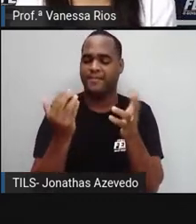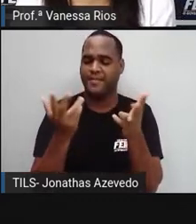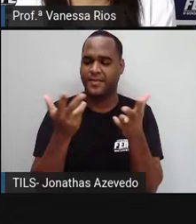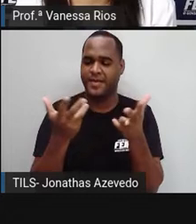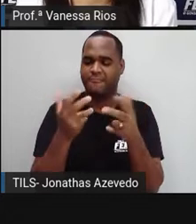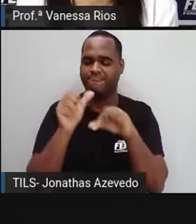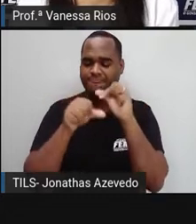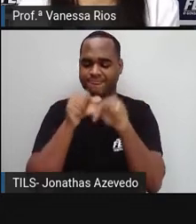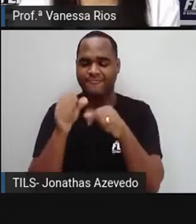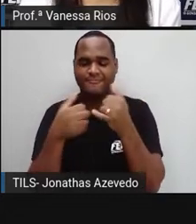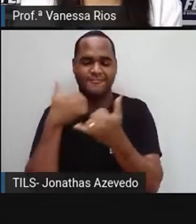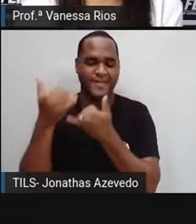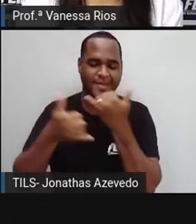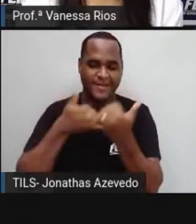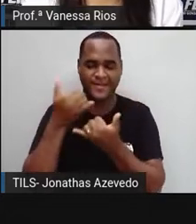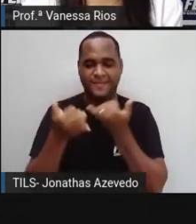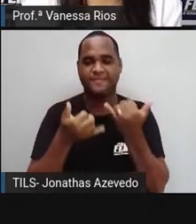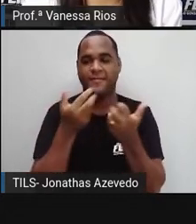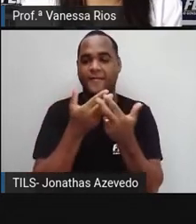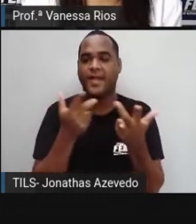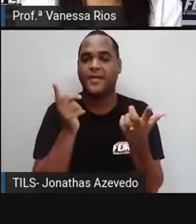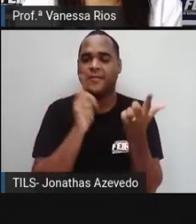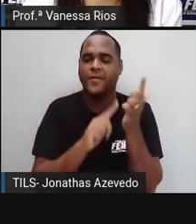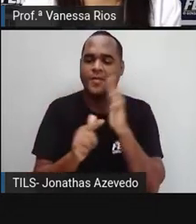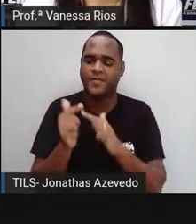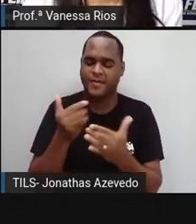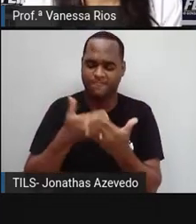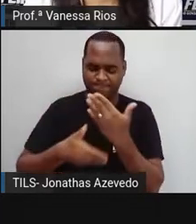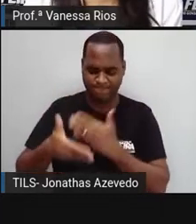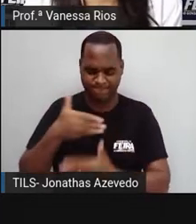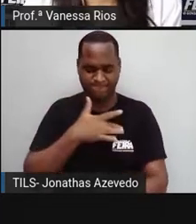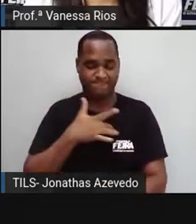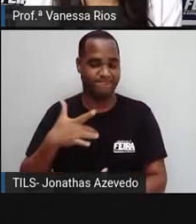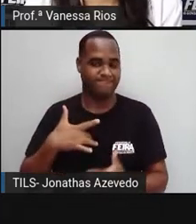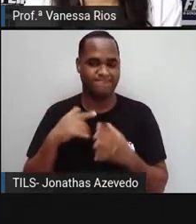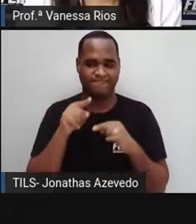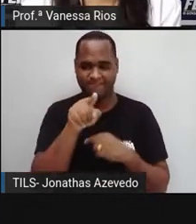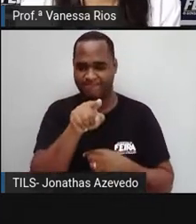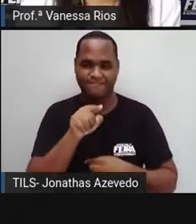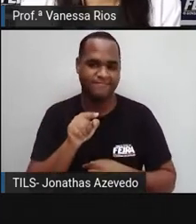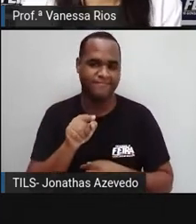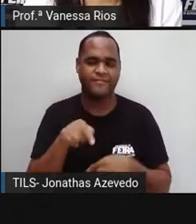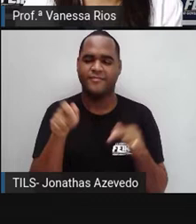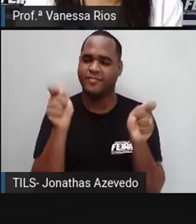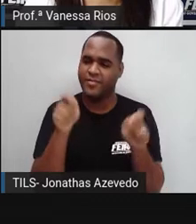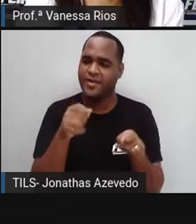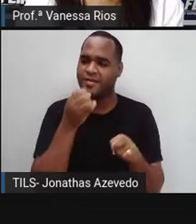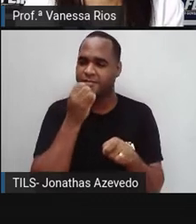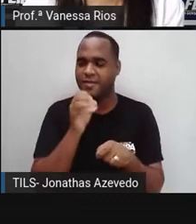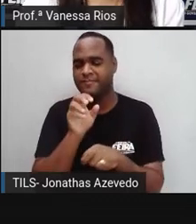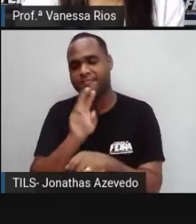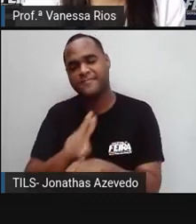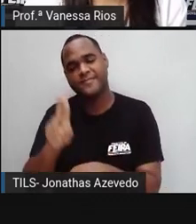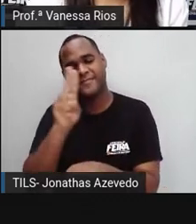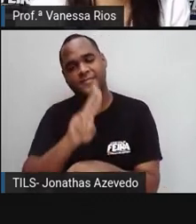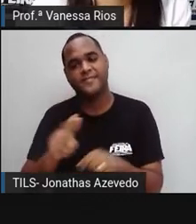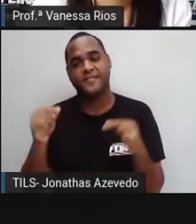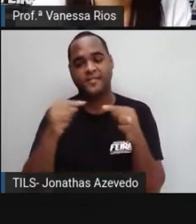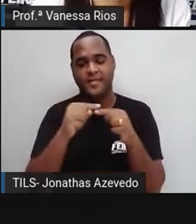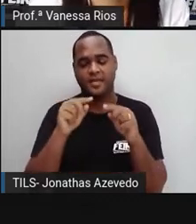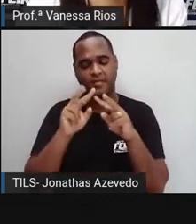algo divertido, algo que contribui para a sua saúde e que pode aí realmente, né, ser útil, não só